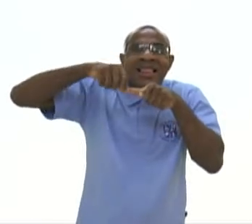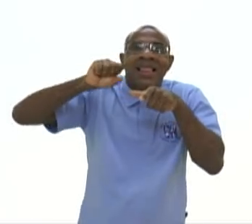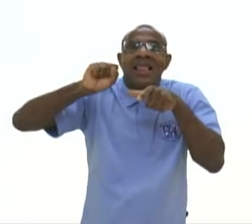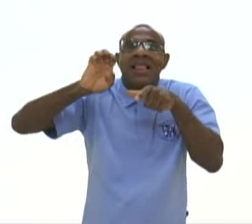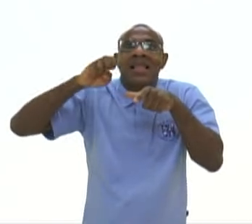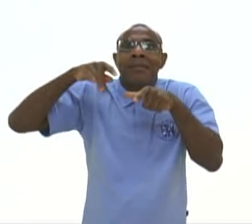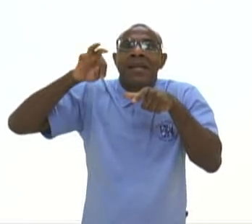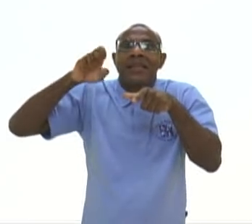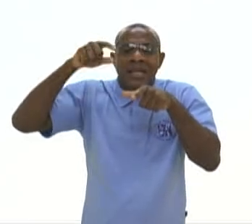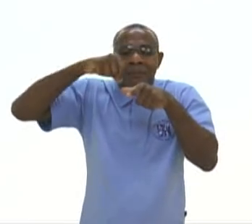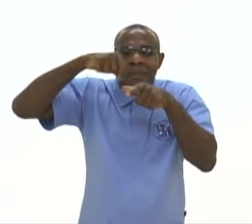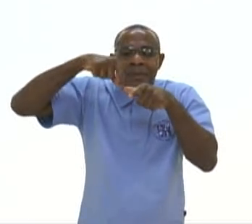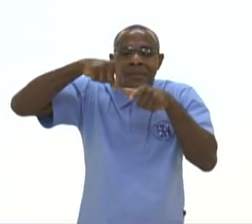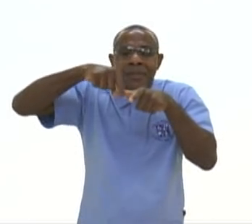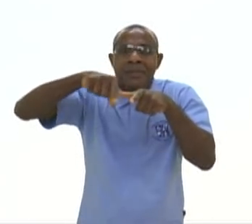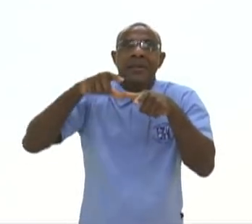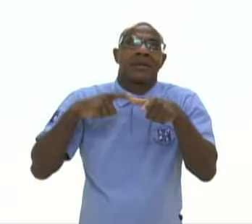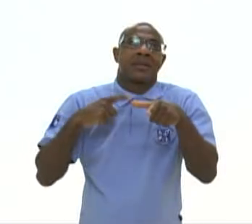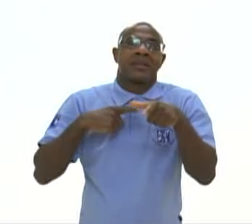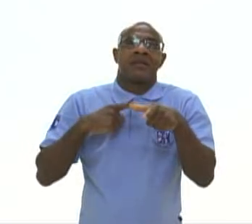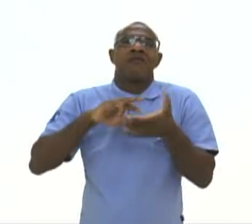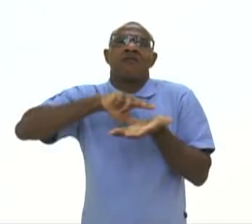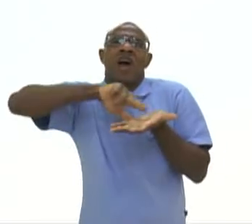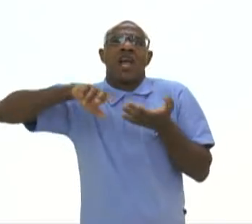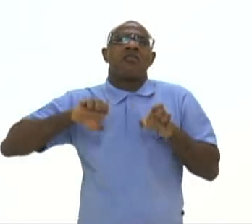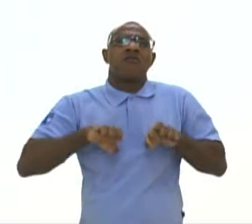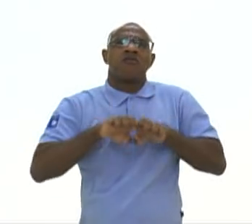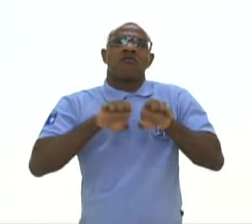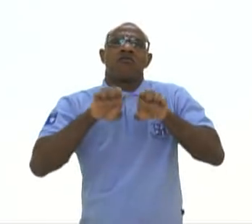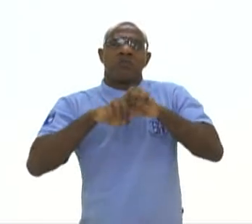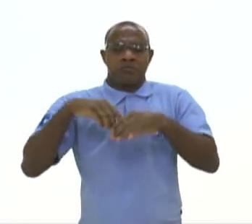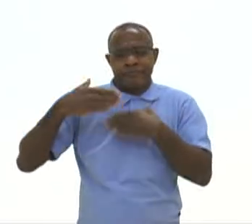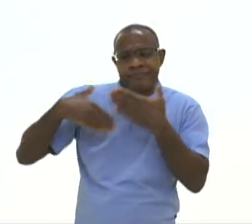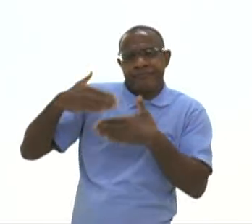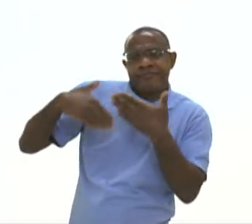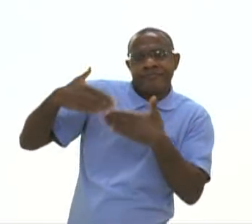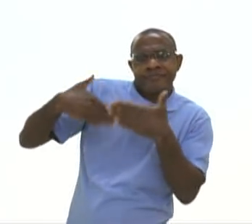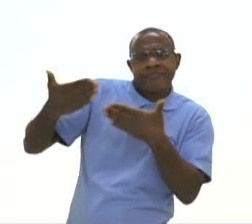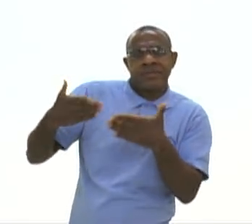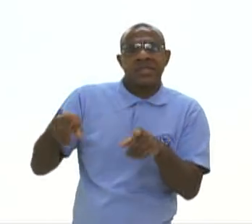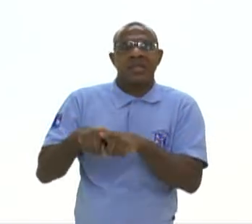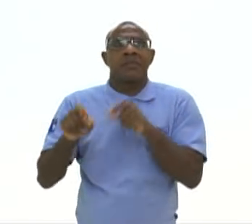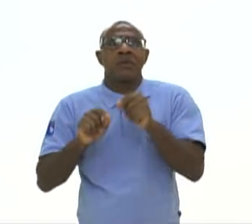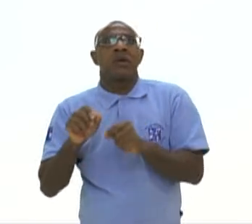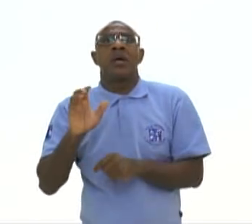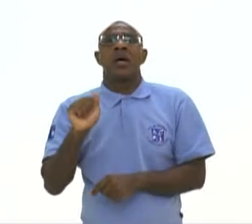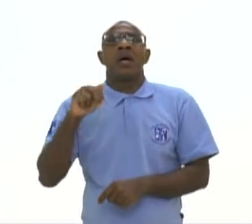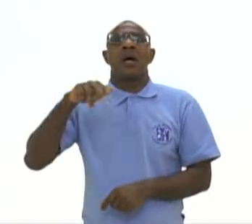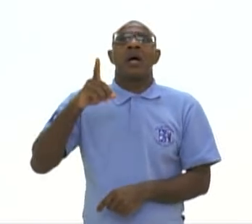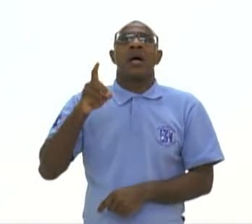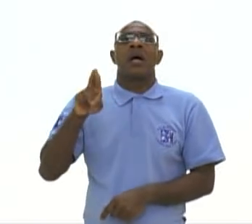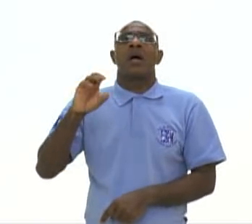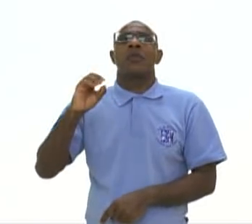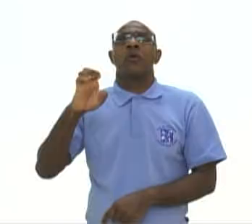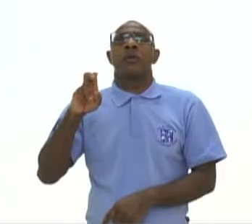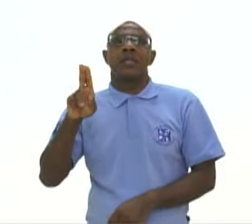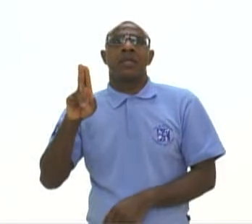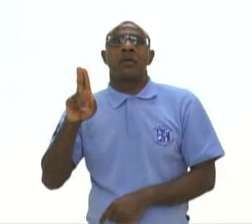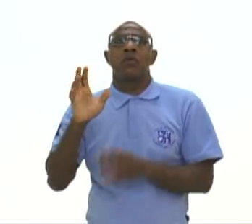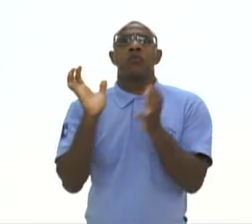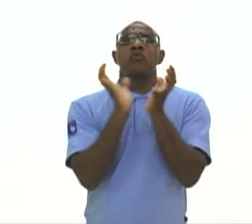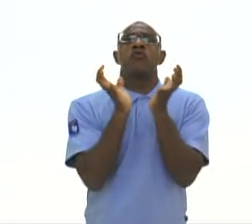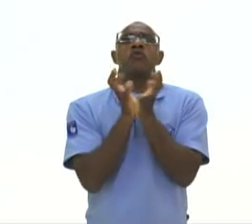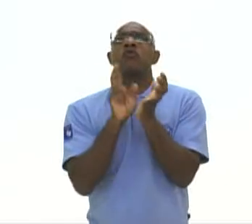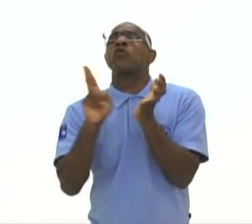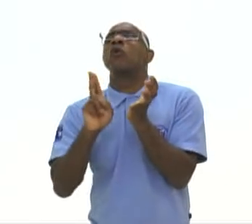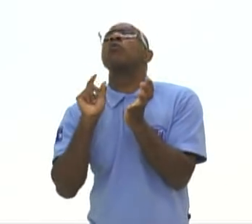Para tanto, exibem uma série de estruturas relacionadas à reprodução, como o androceu, que representa um conjunto do